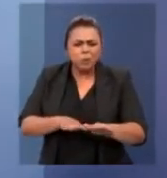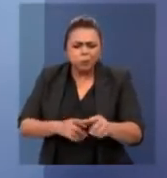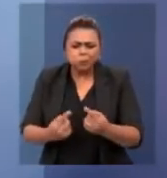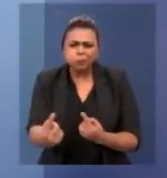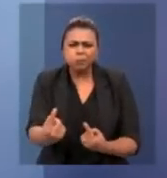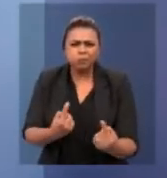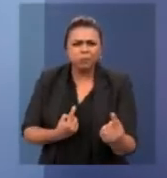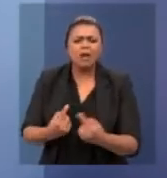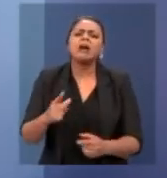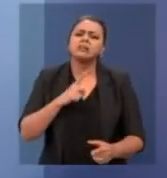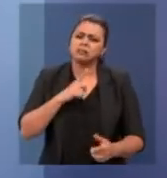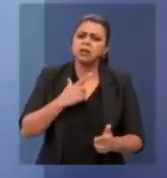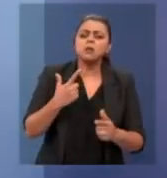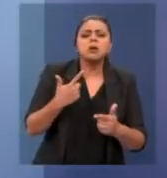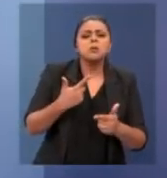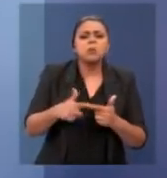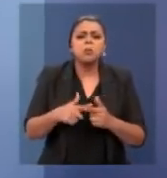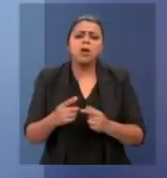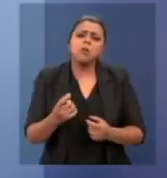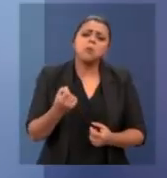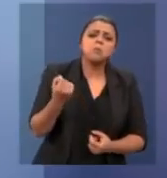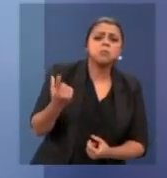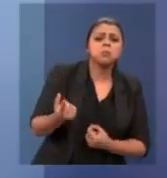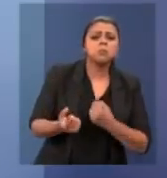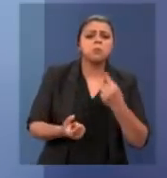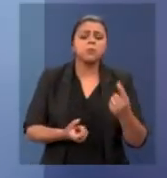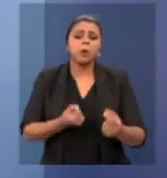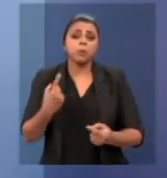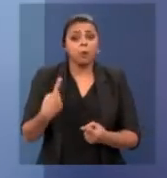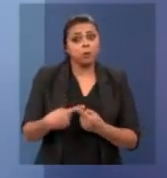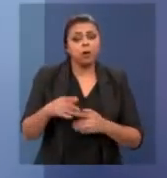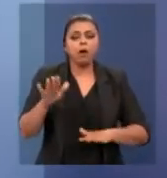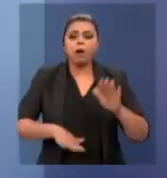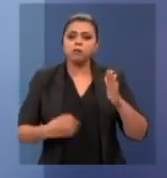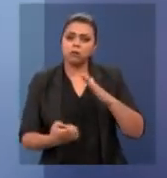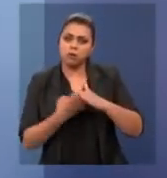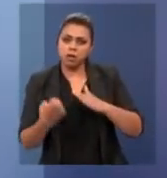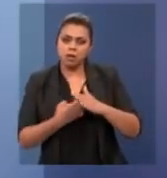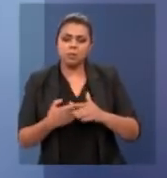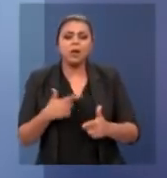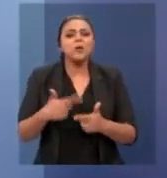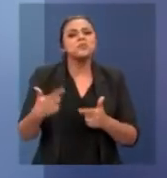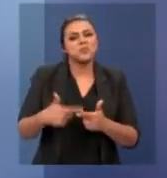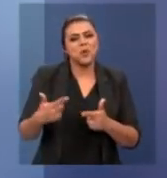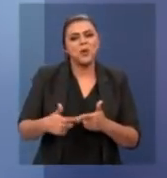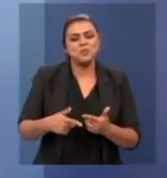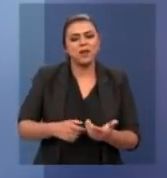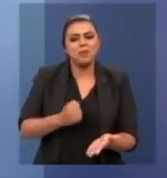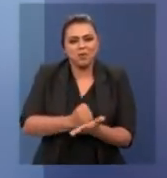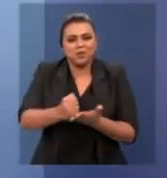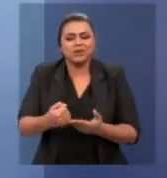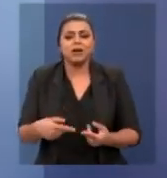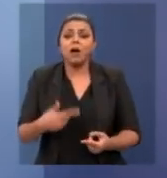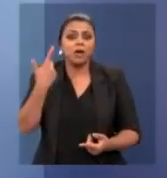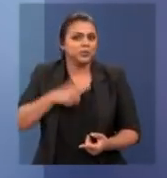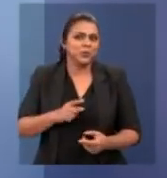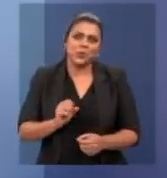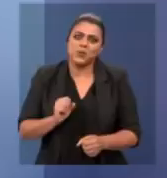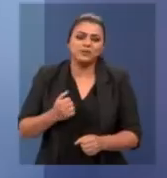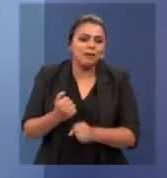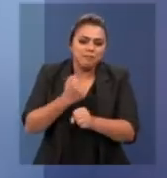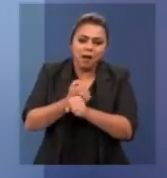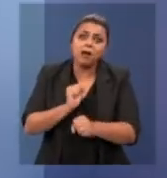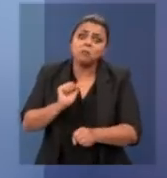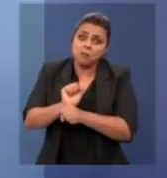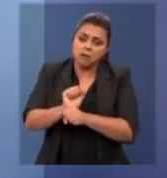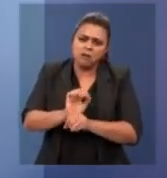problema ou outra que tem problema com a empresa não é porque havia contrato a empresa tem um problema da licitação é que nós não conseguimos concluí las mas todas